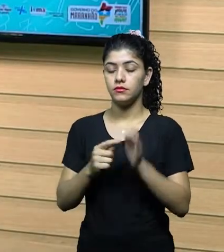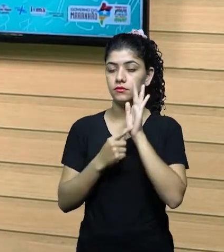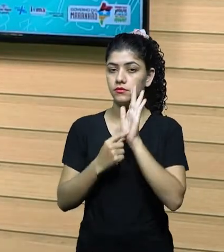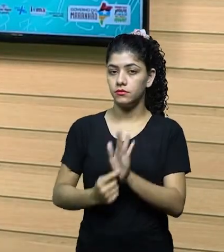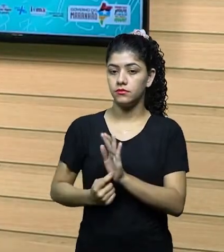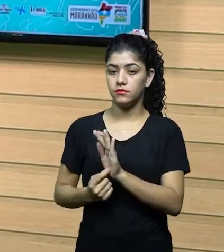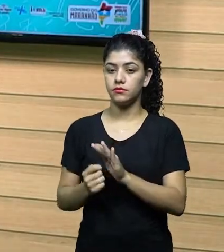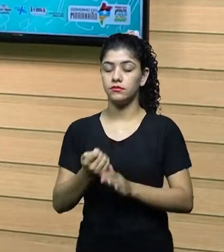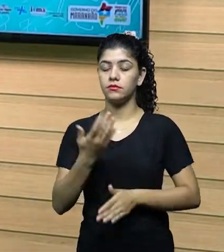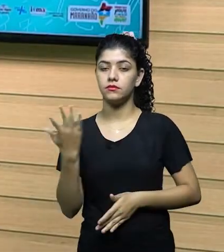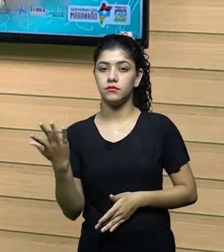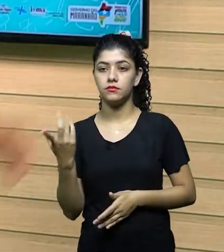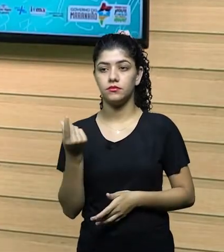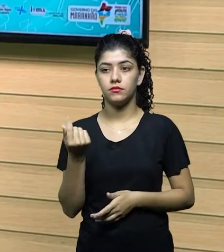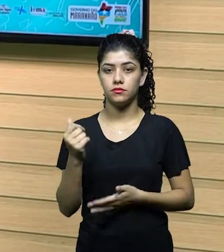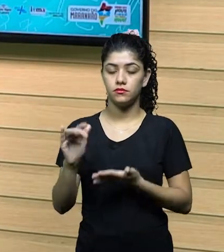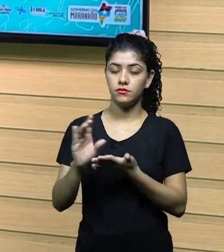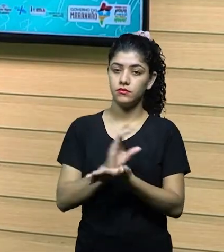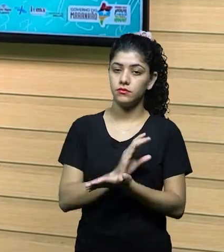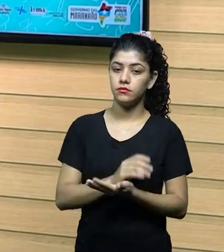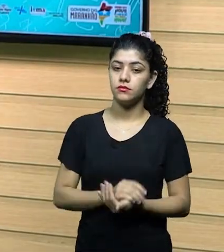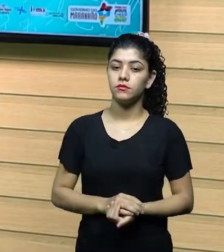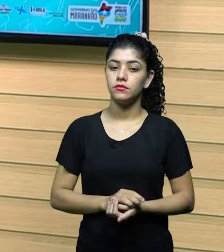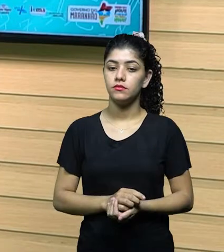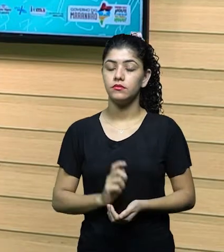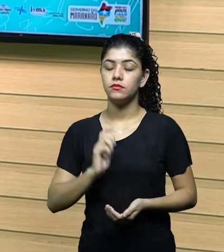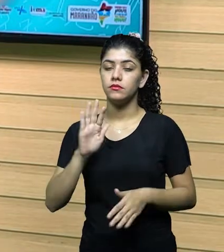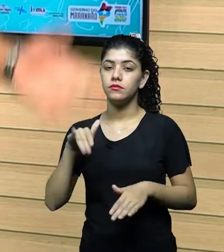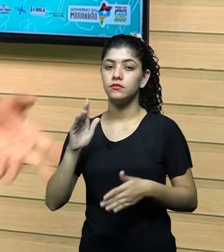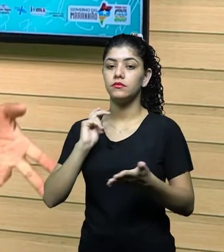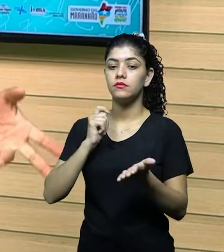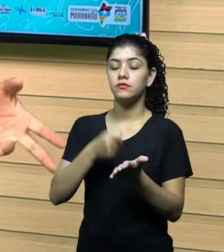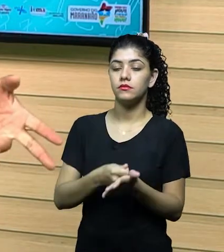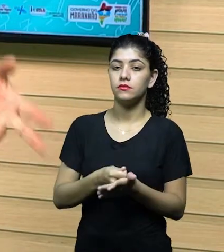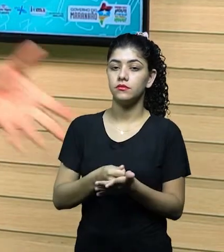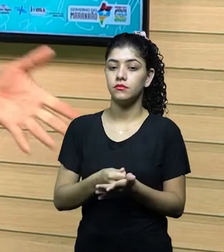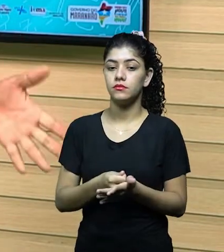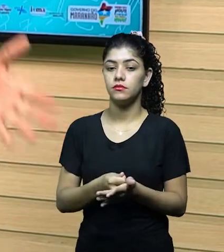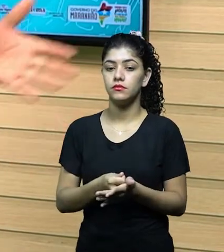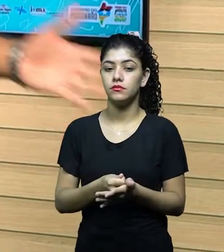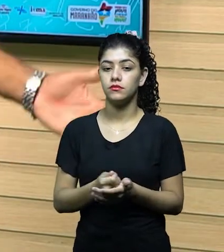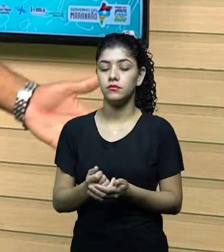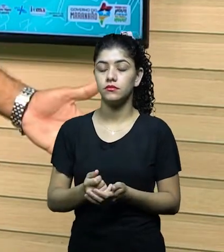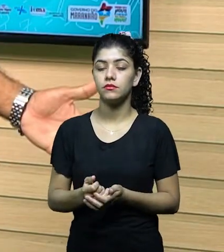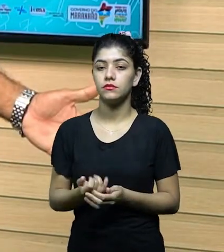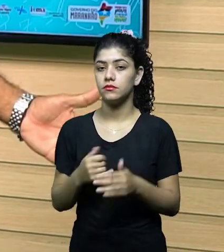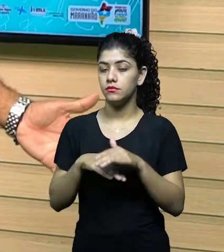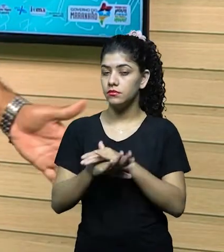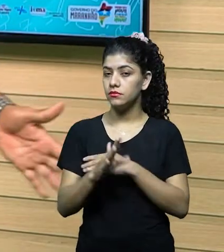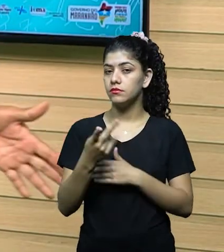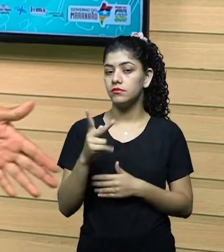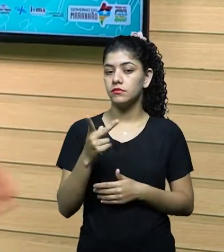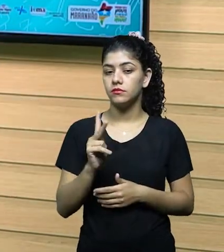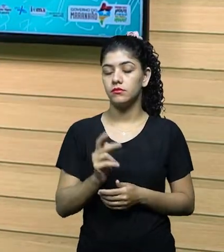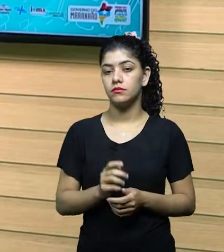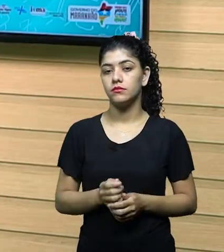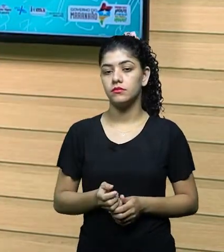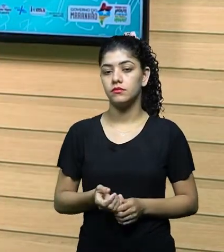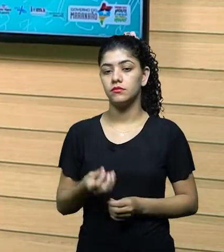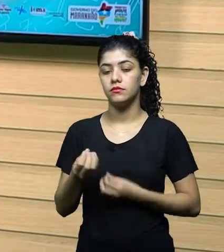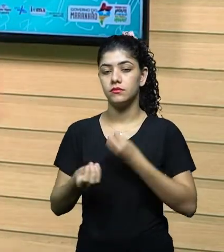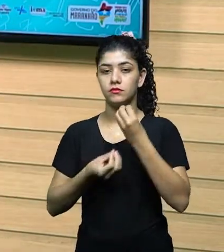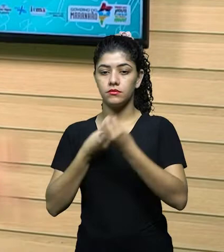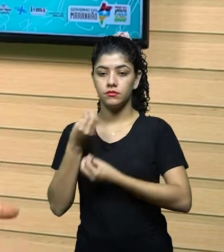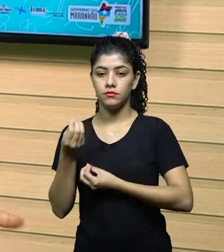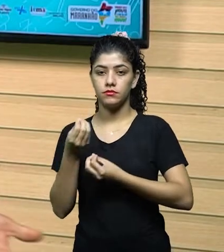bancário ele mostra qual foi o dinheiro que entrou na sua conta, quem pagou, quem inseriu esse dinheiro na sua conta,